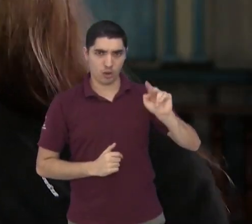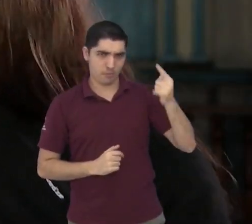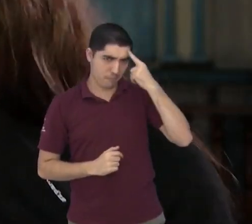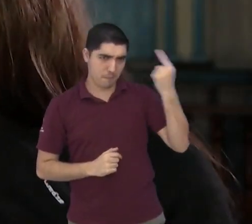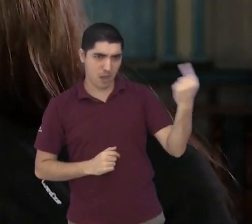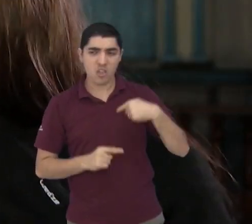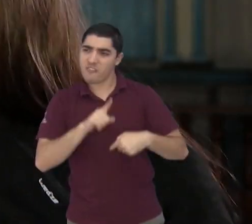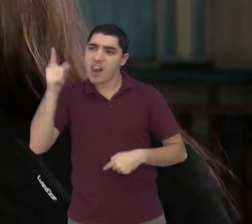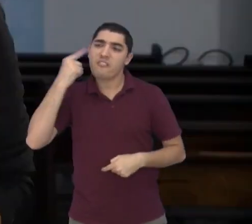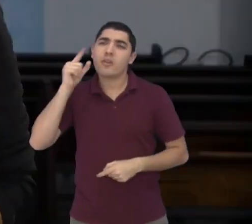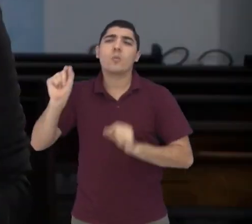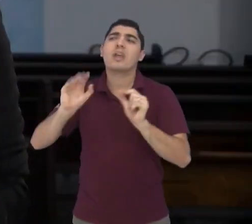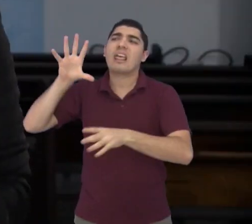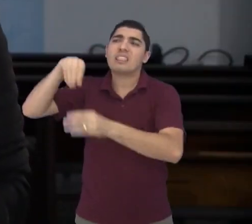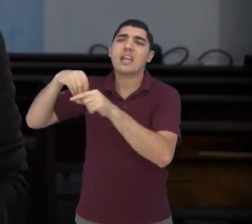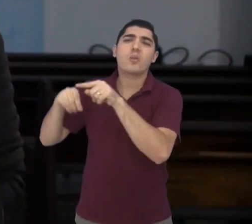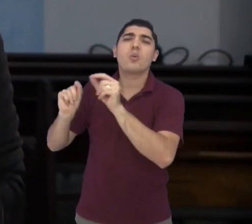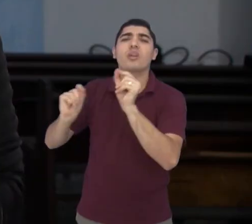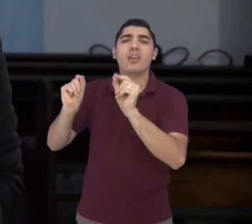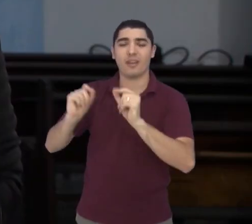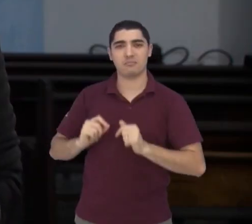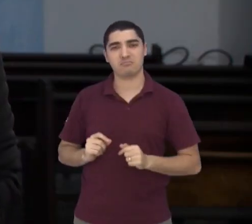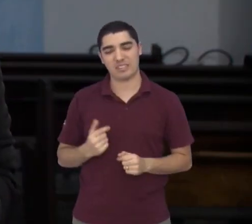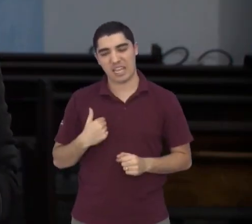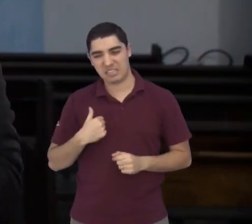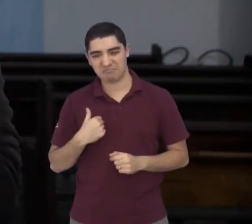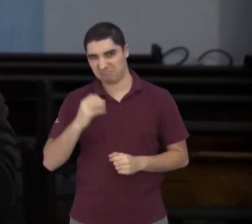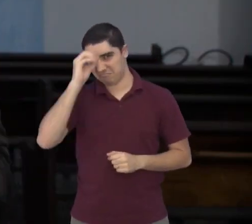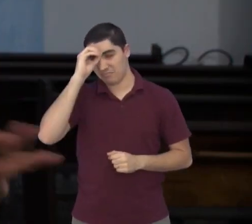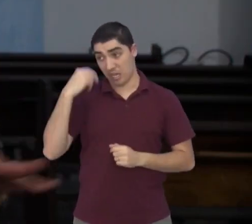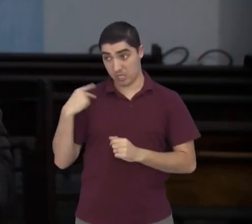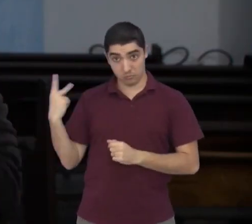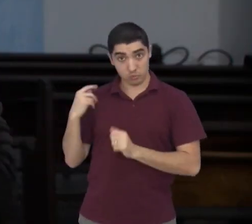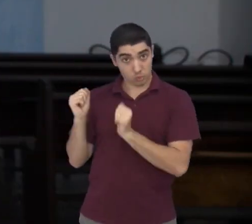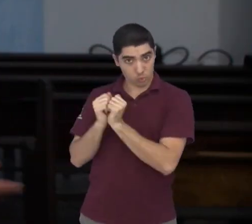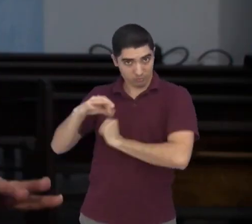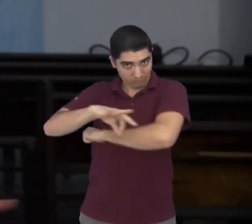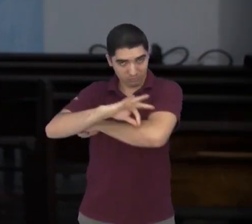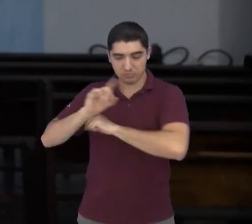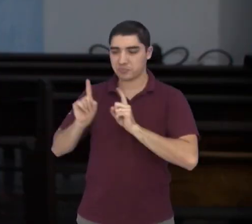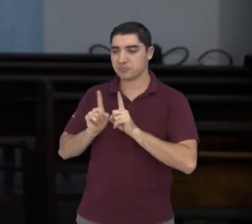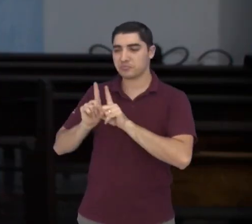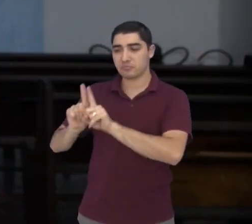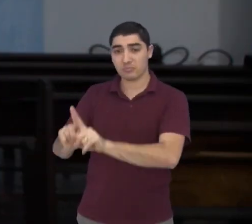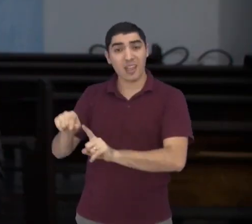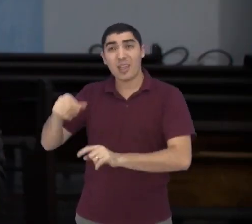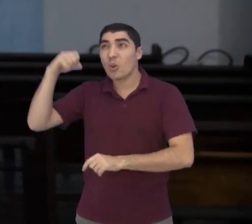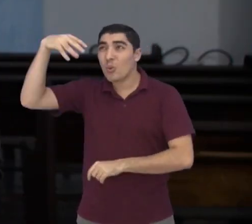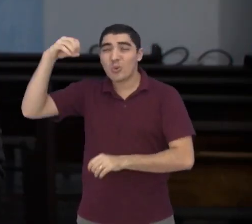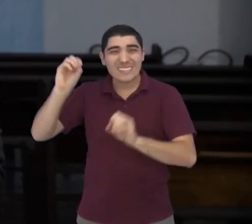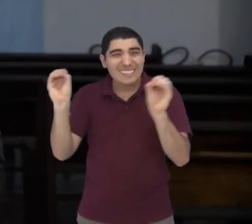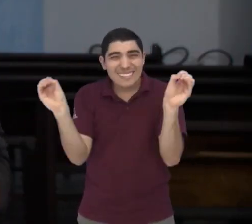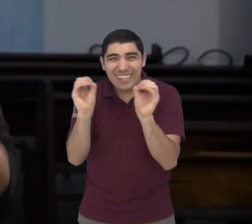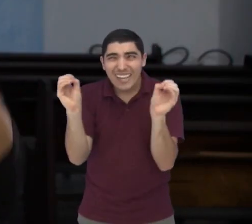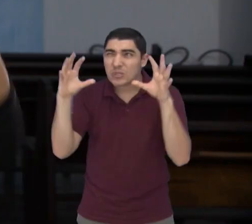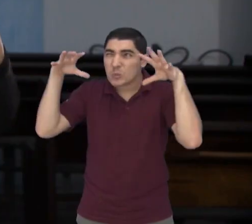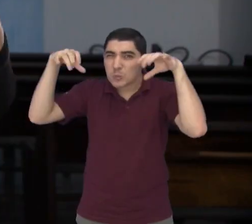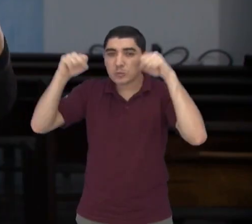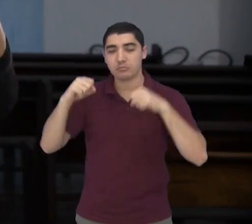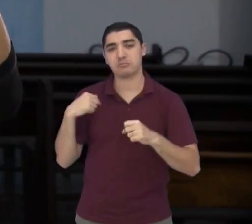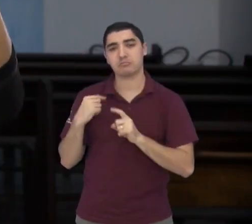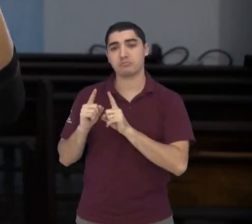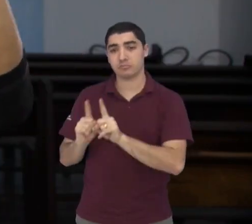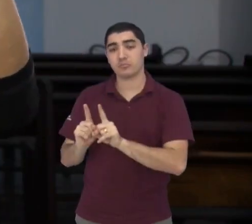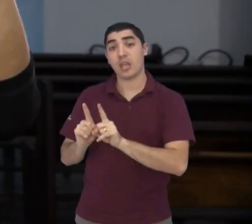e ninguém sabia o que era. Nesse dia nós viemos, não tínhamos nada, não tínhamos iluminação, não tínhamos nada. E de repente a